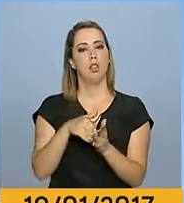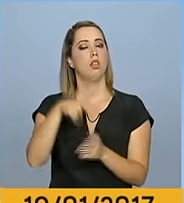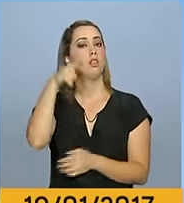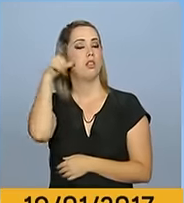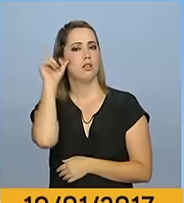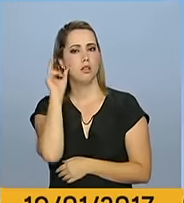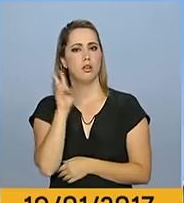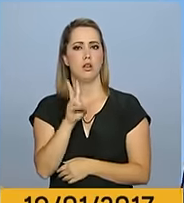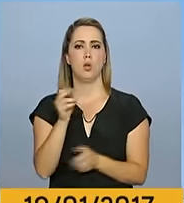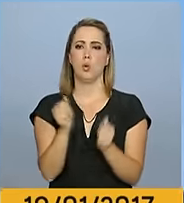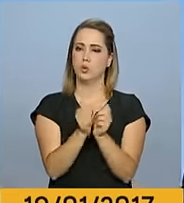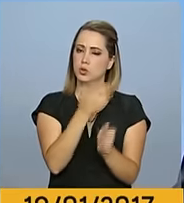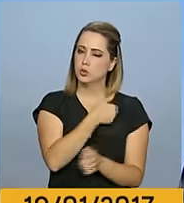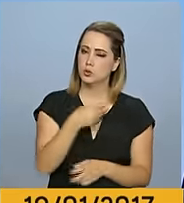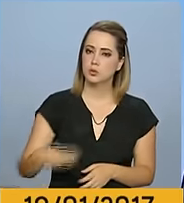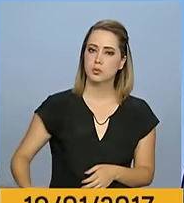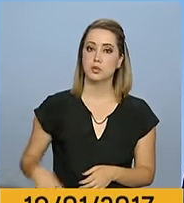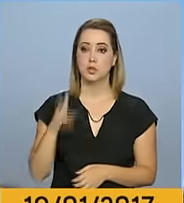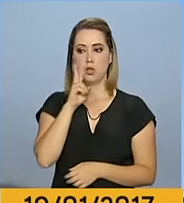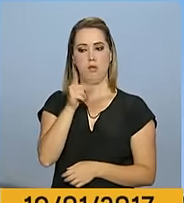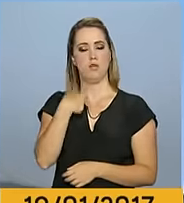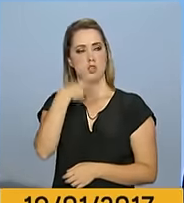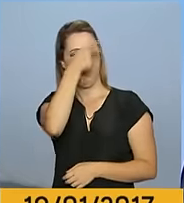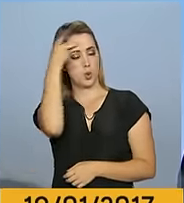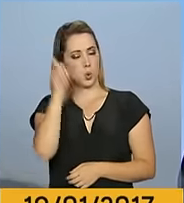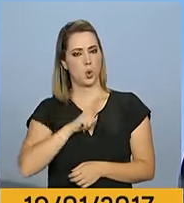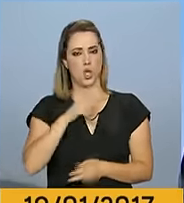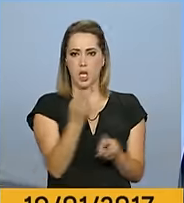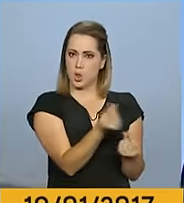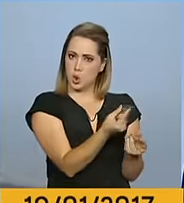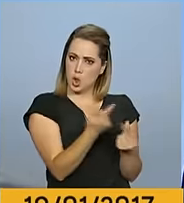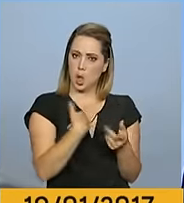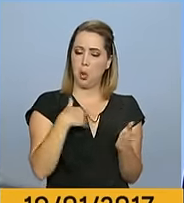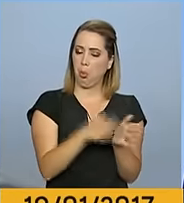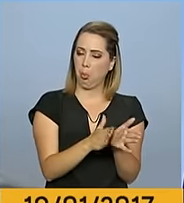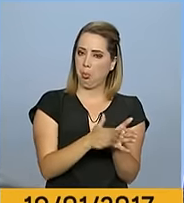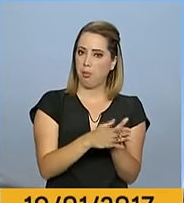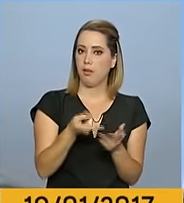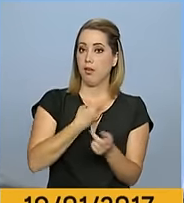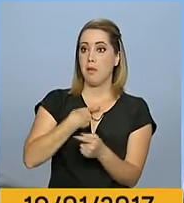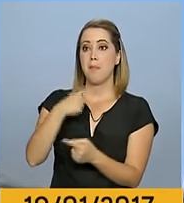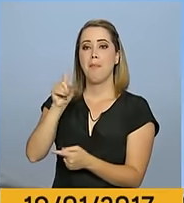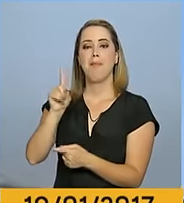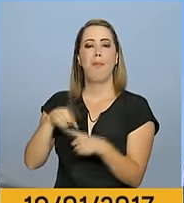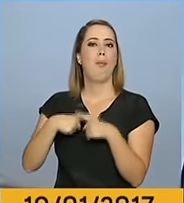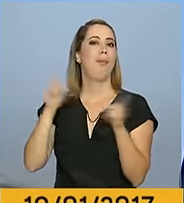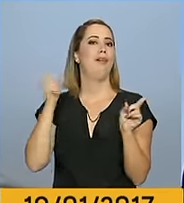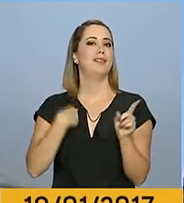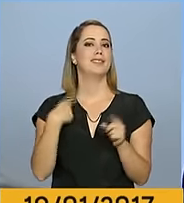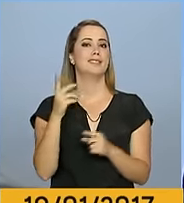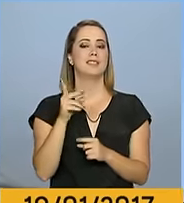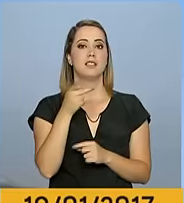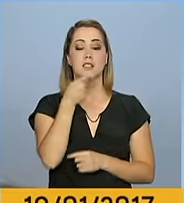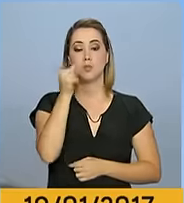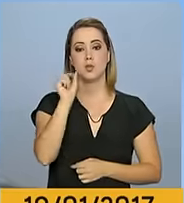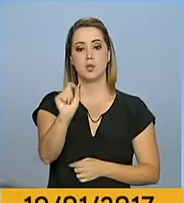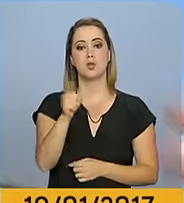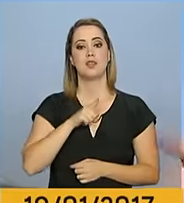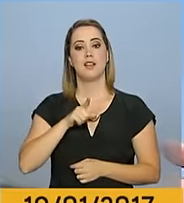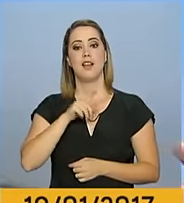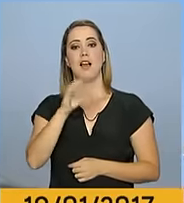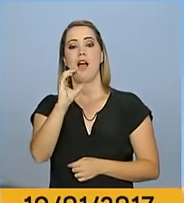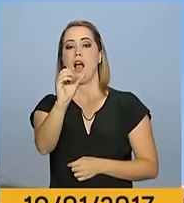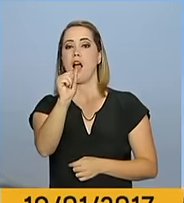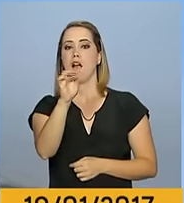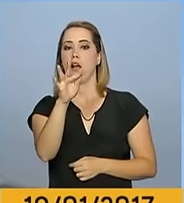eu vejo até, meu governador, que quem tem dinheiro é o mais aplaudido. Quando nós fomos indicados, nosso nome, o mais aplaudido foi o Caffarelli, porque quem